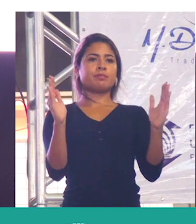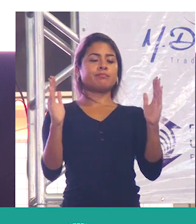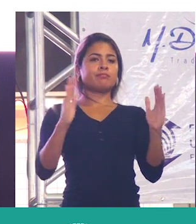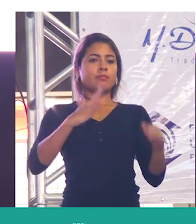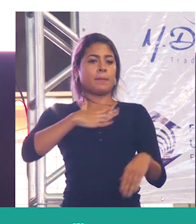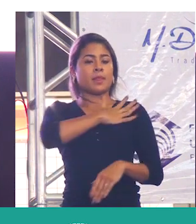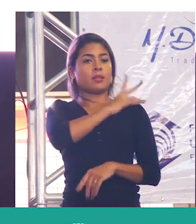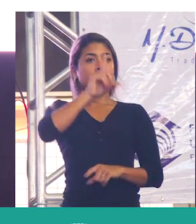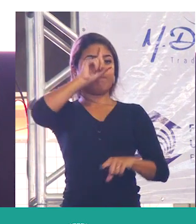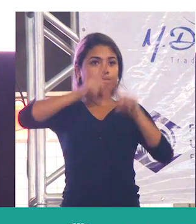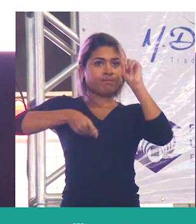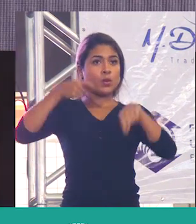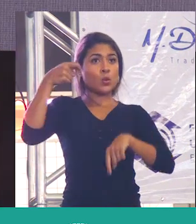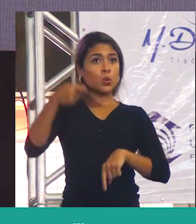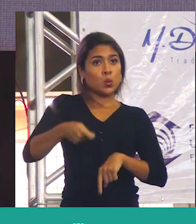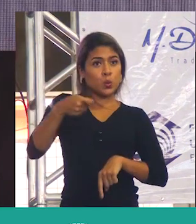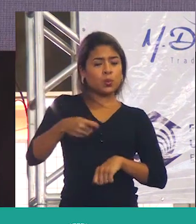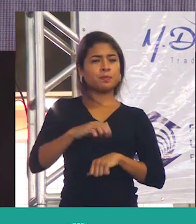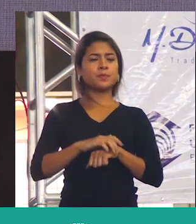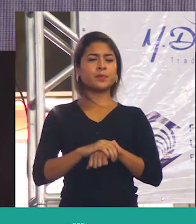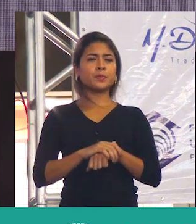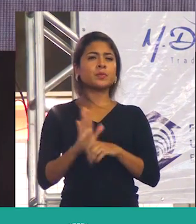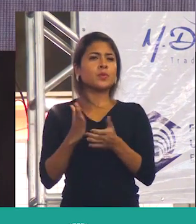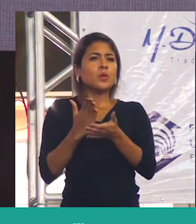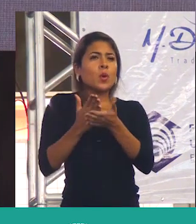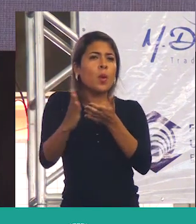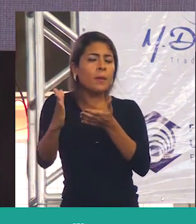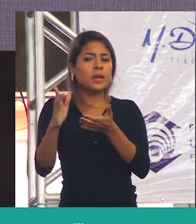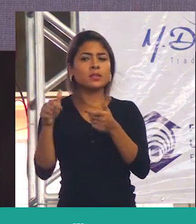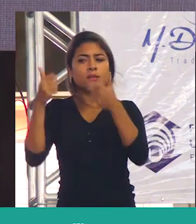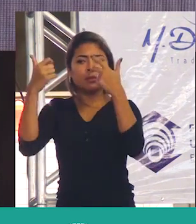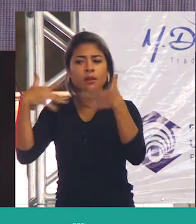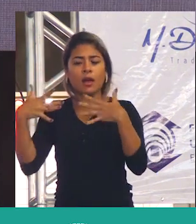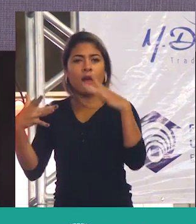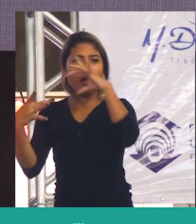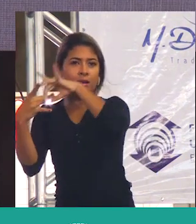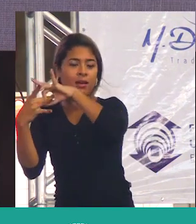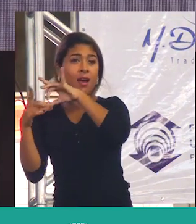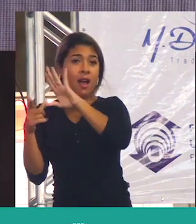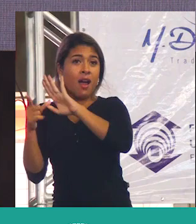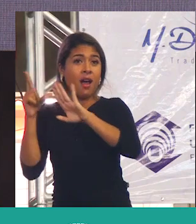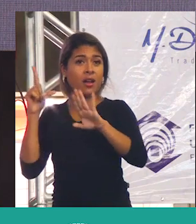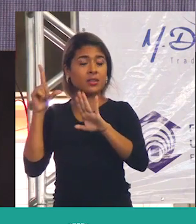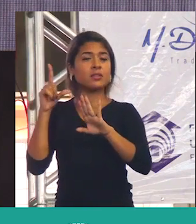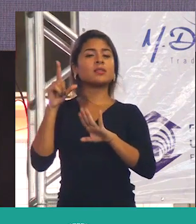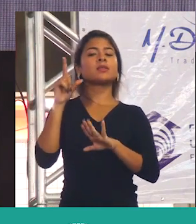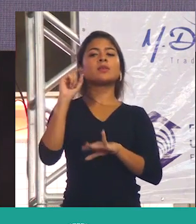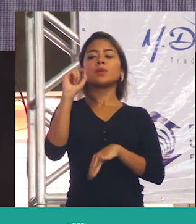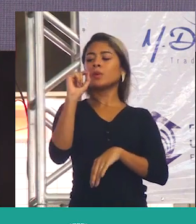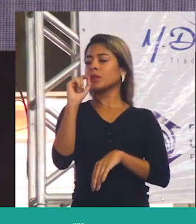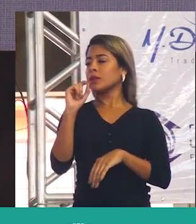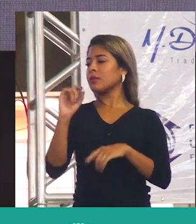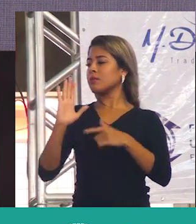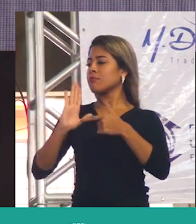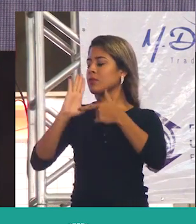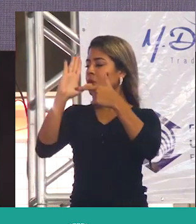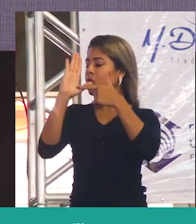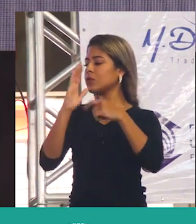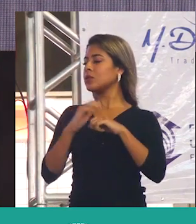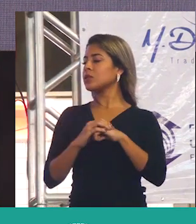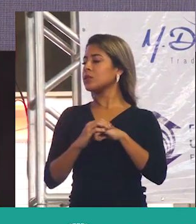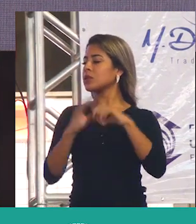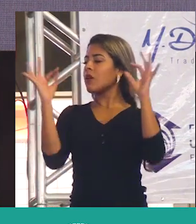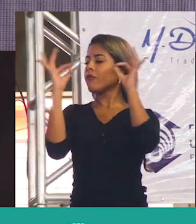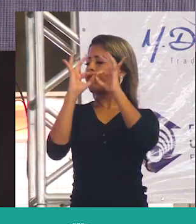bola para essa parte, pessoal, queria compartilhar com vocês esse pensamento do grande